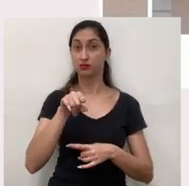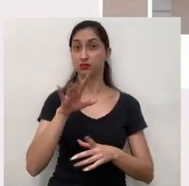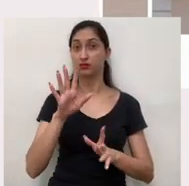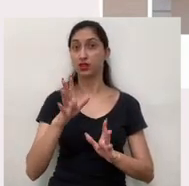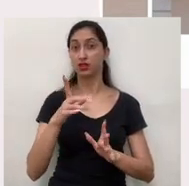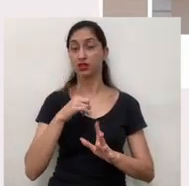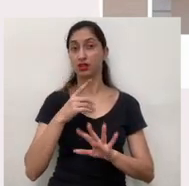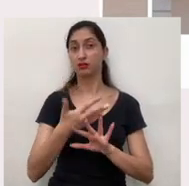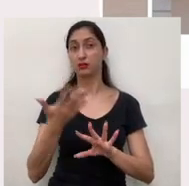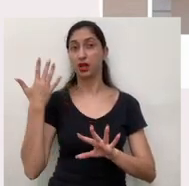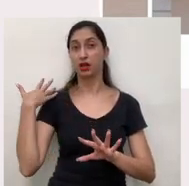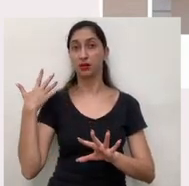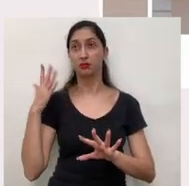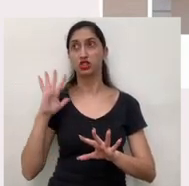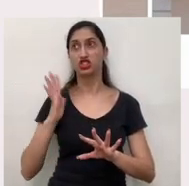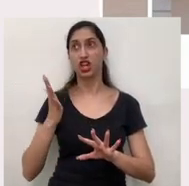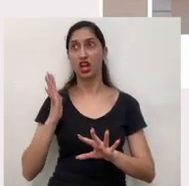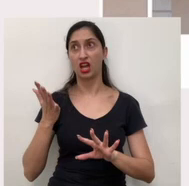uma prospecção,